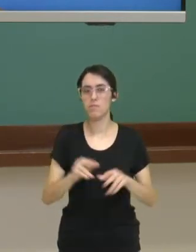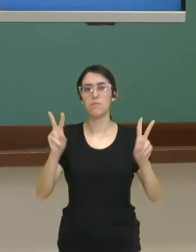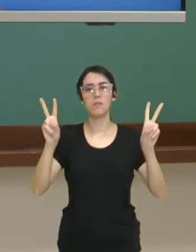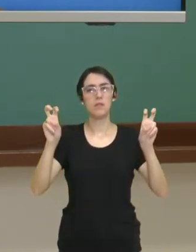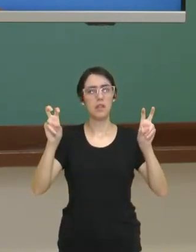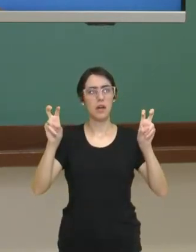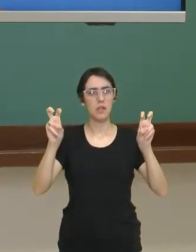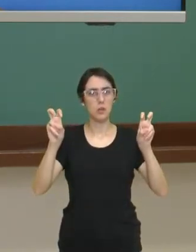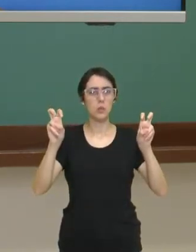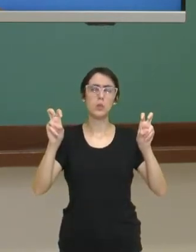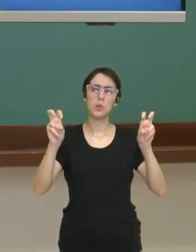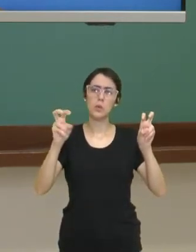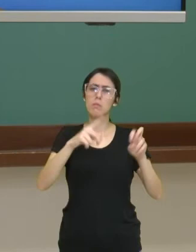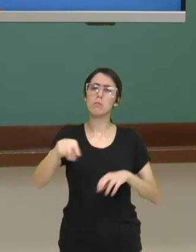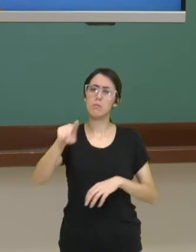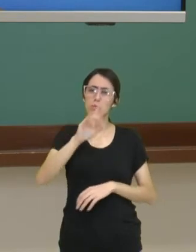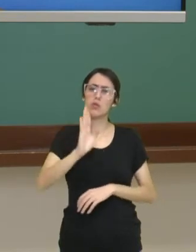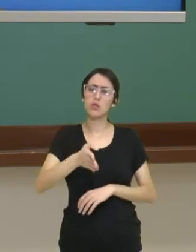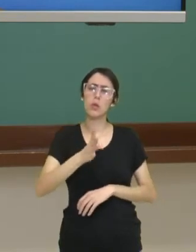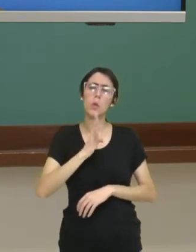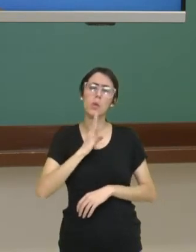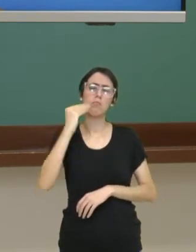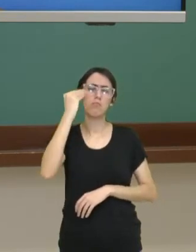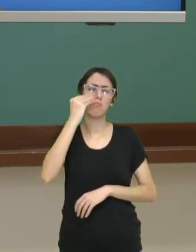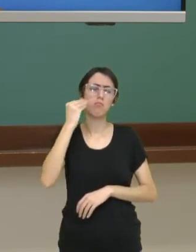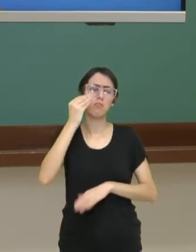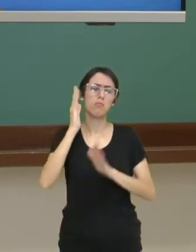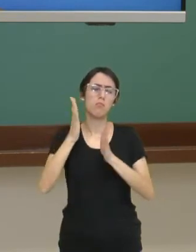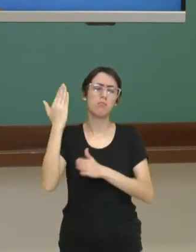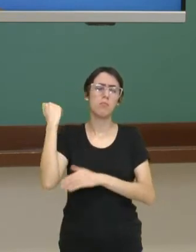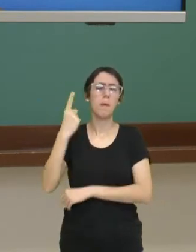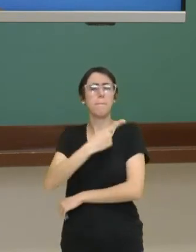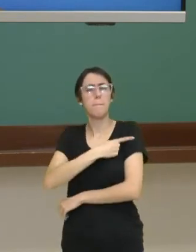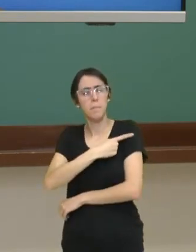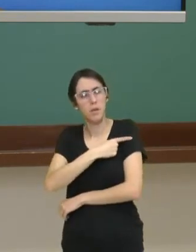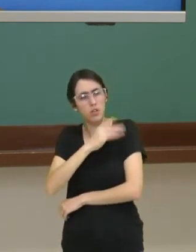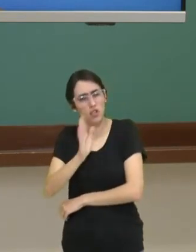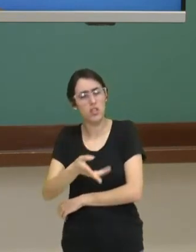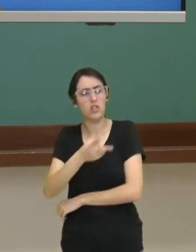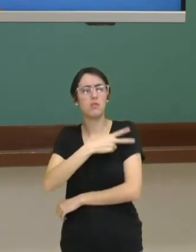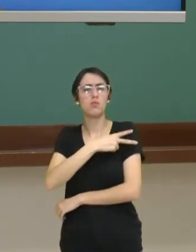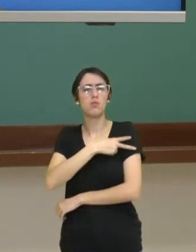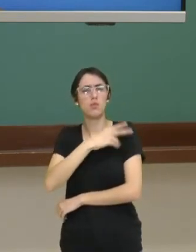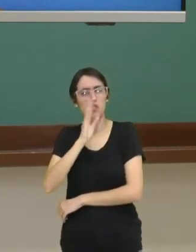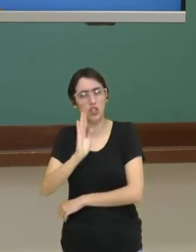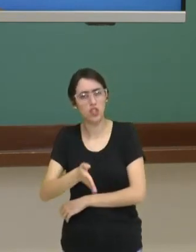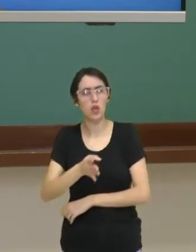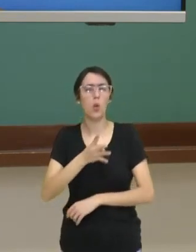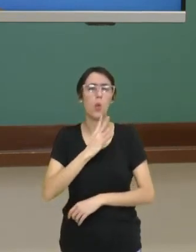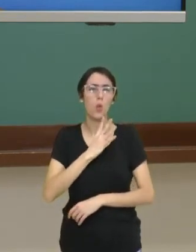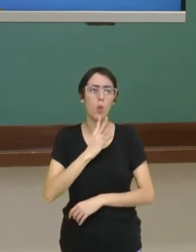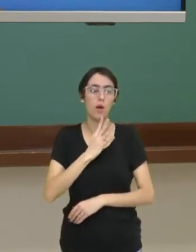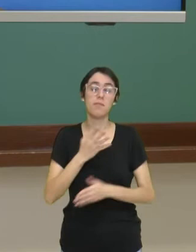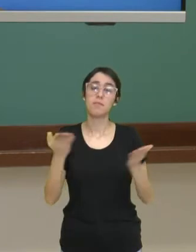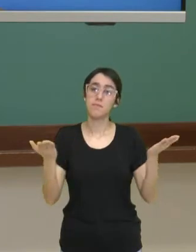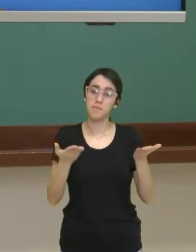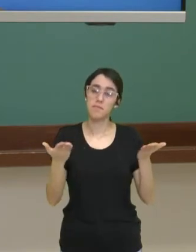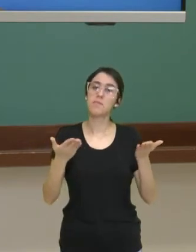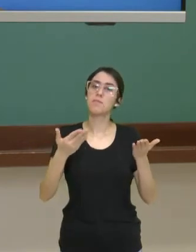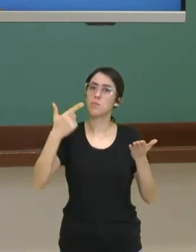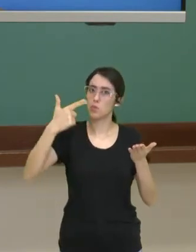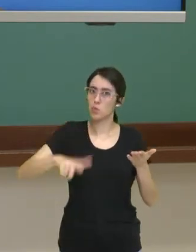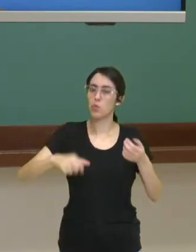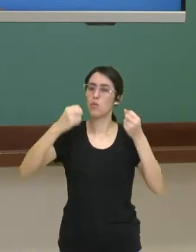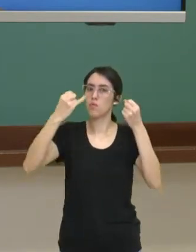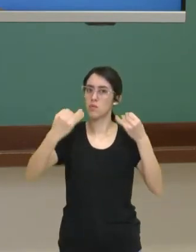meio batido, vocês já estão acostumados, já trabalhamos no primeiro ano, trabalhamos no segundo ano e vamos voltar a trabalhar, tanto que